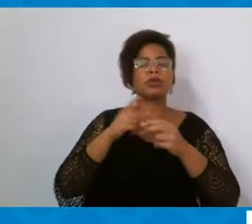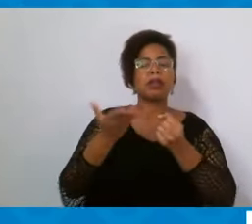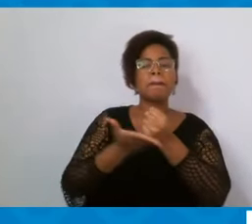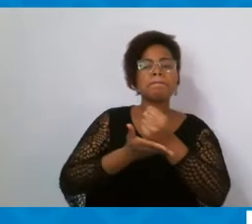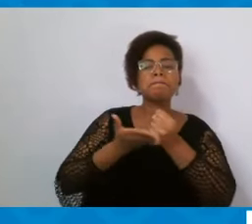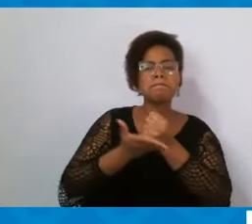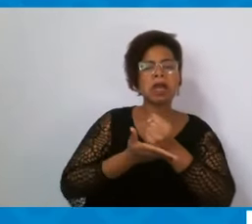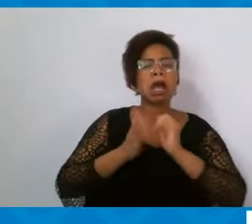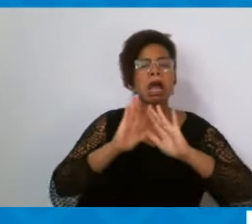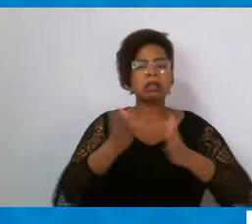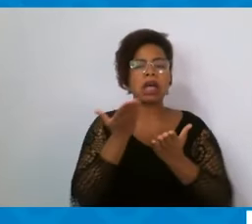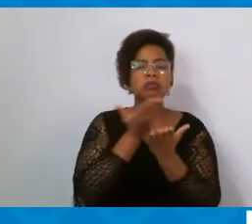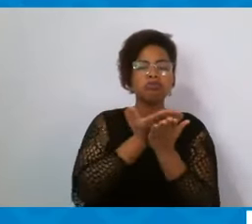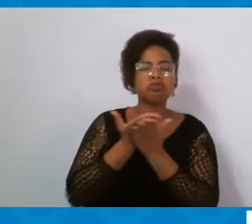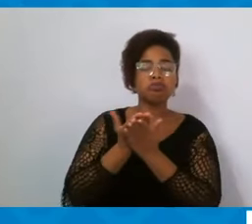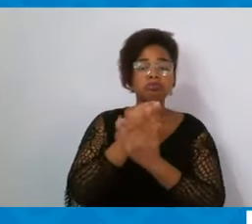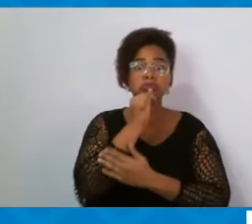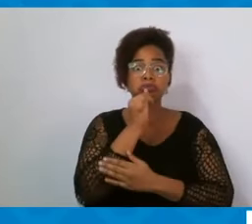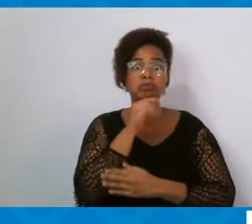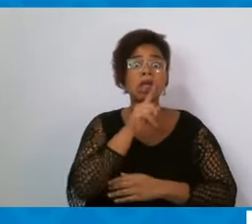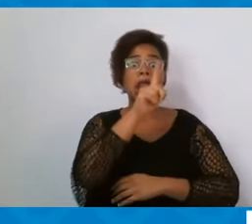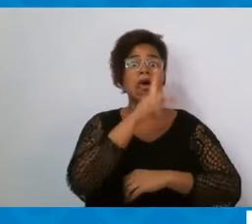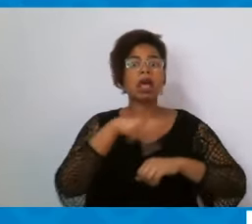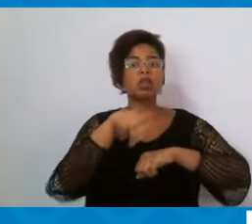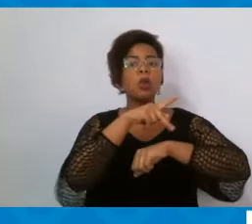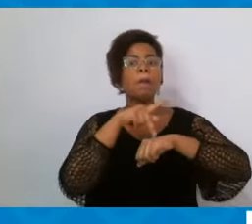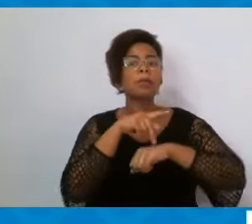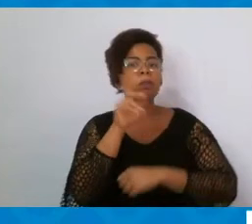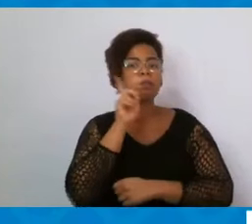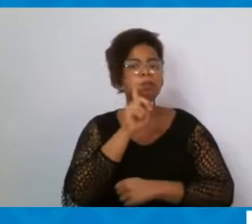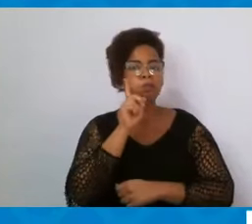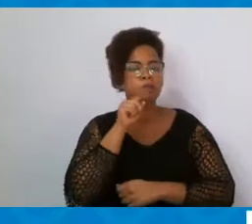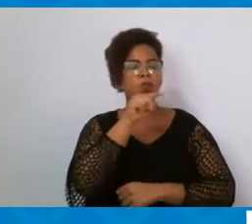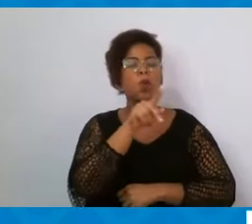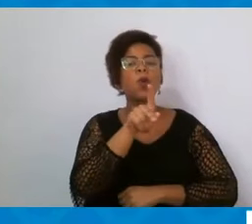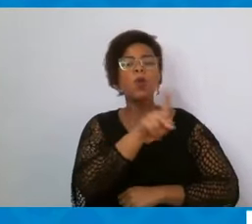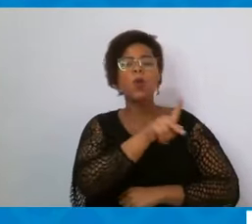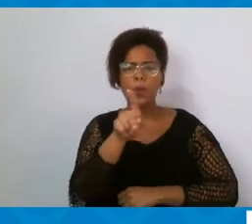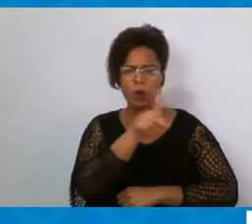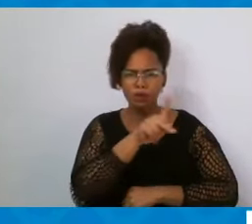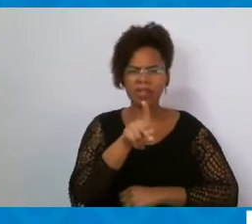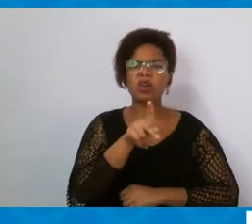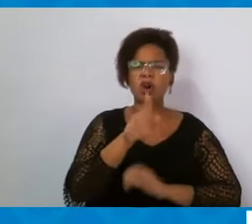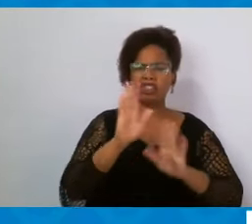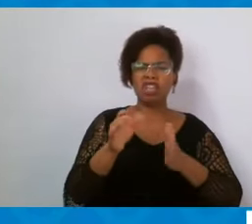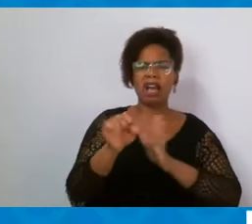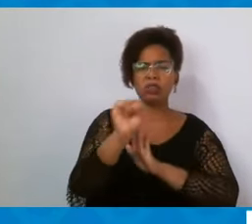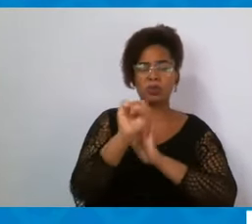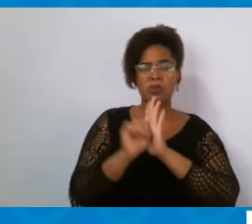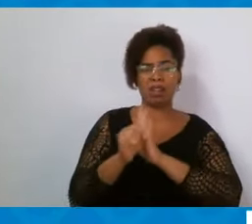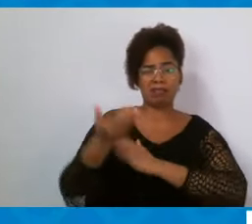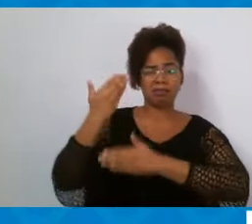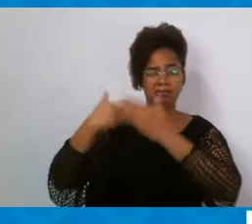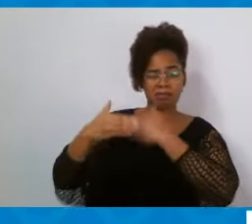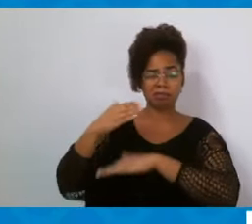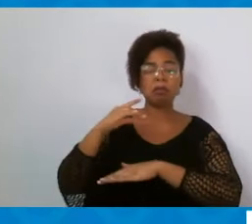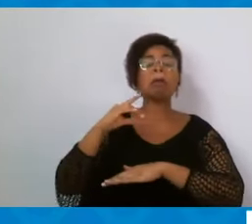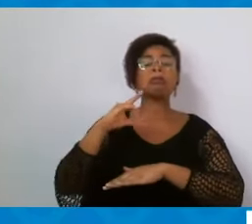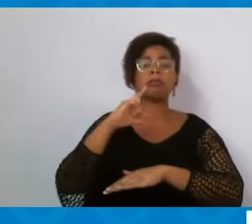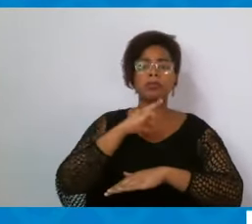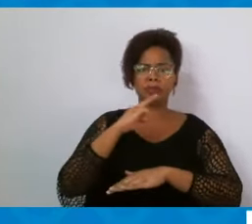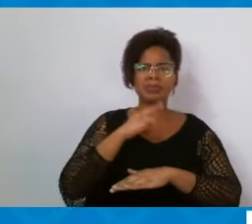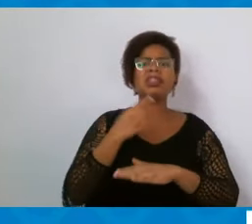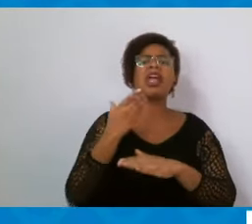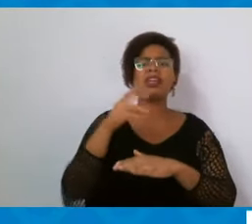educador estadunidense, ainda no começo, nas primeiras décadas do século passado, e tem uma história muito